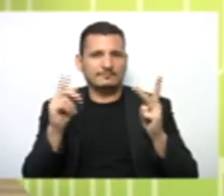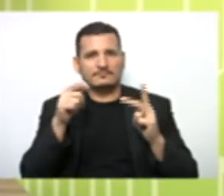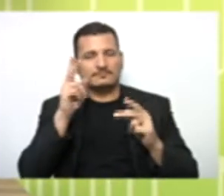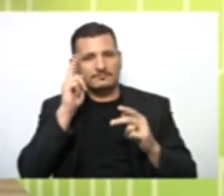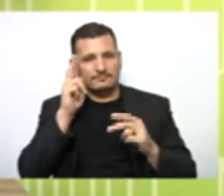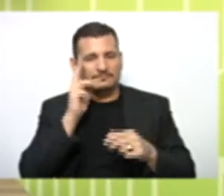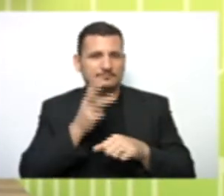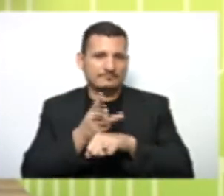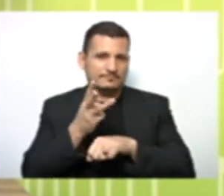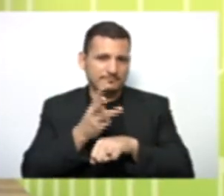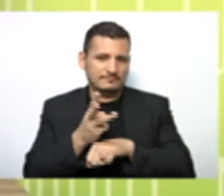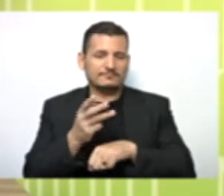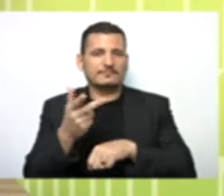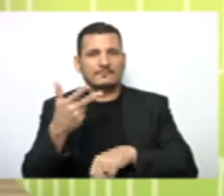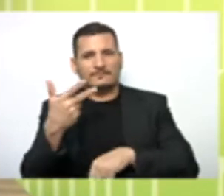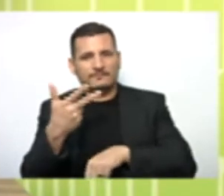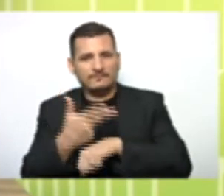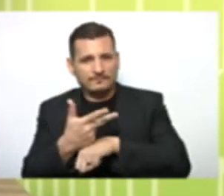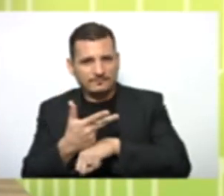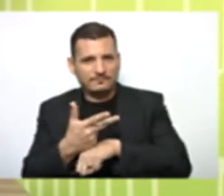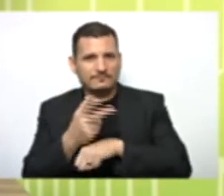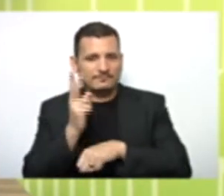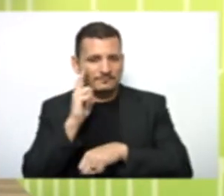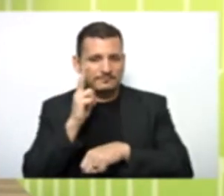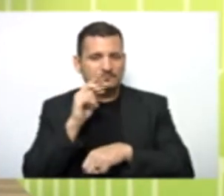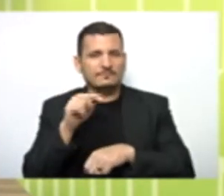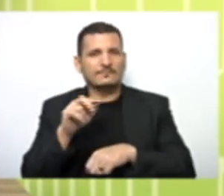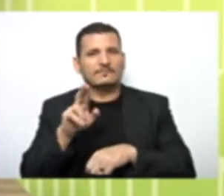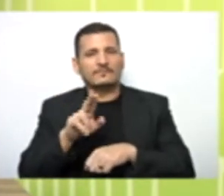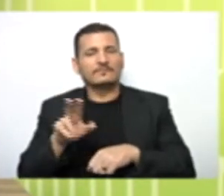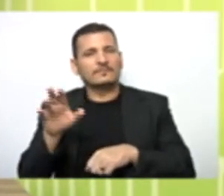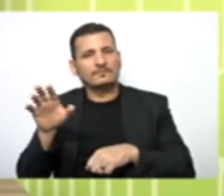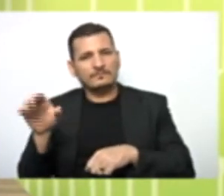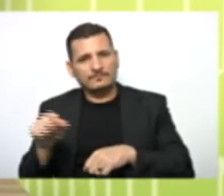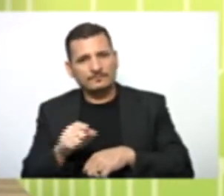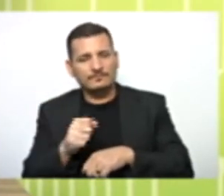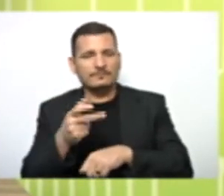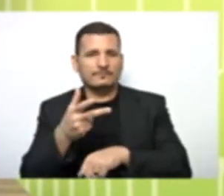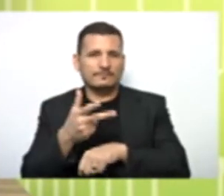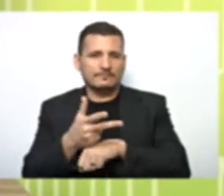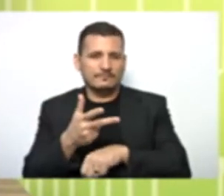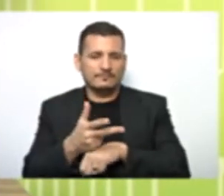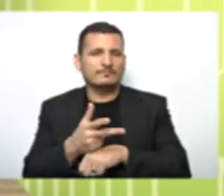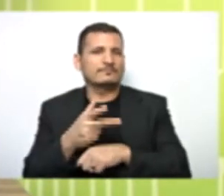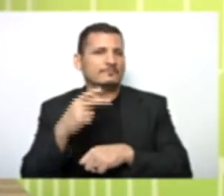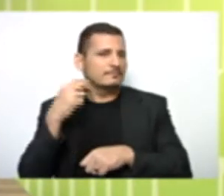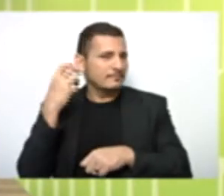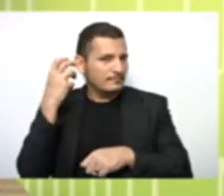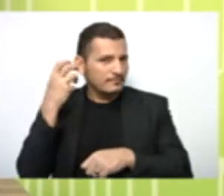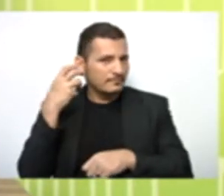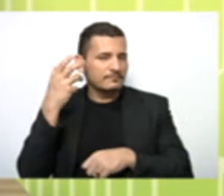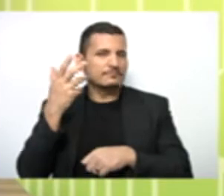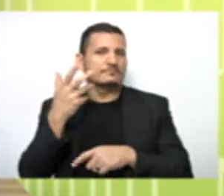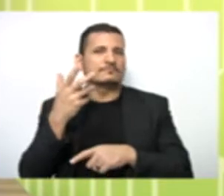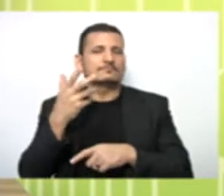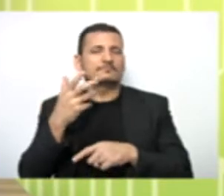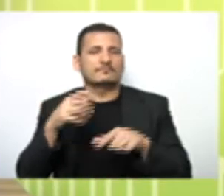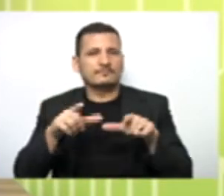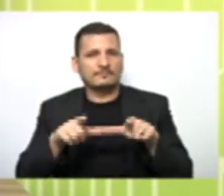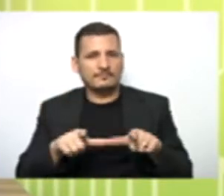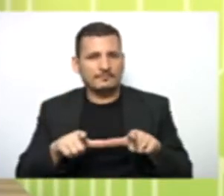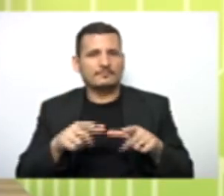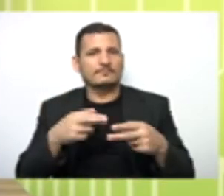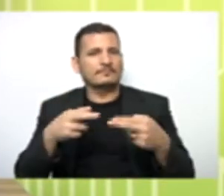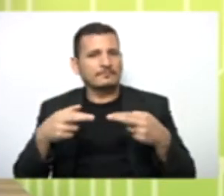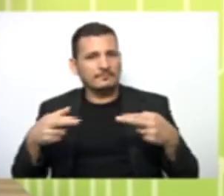WhatsApp, né? O videozinho do WhatsApp, que ele vai consumir recursos de vídeo, de áudio, de placa de rede